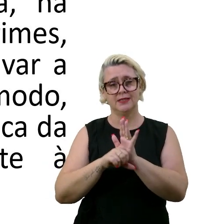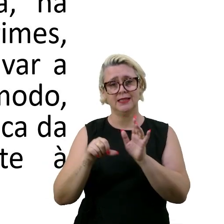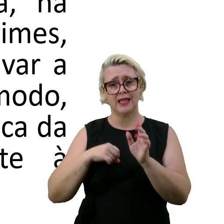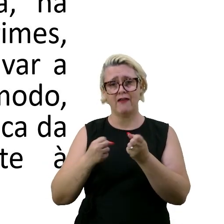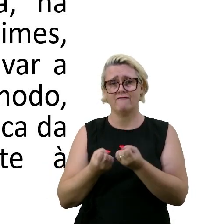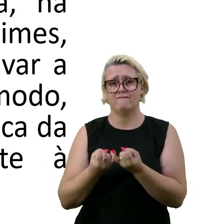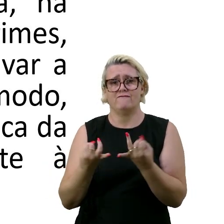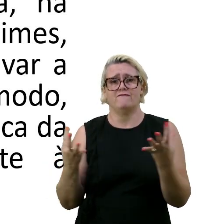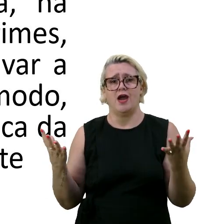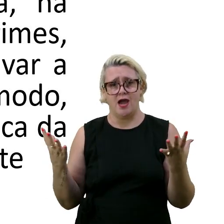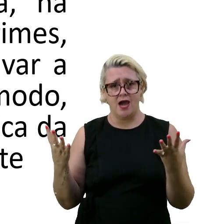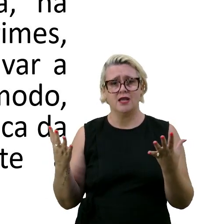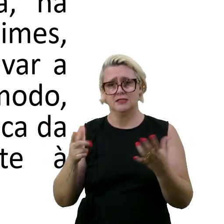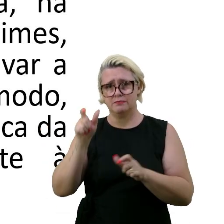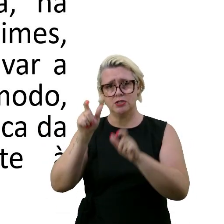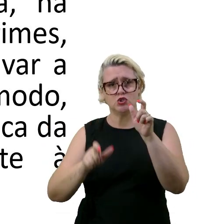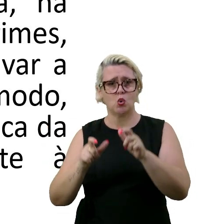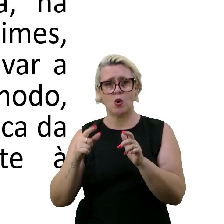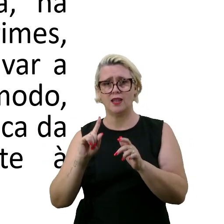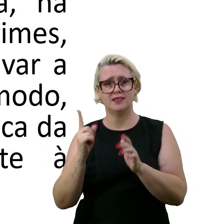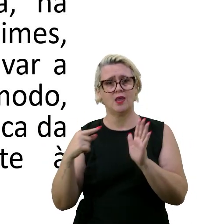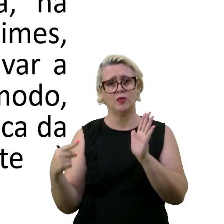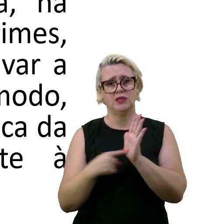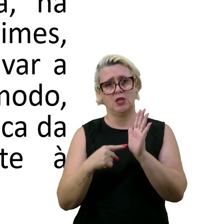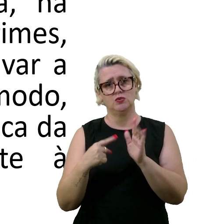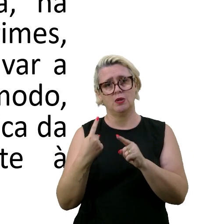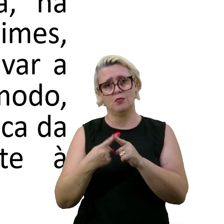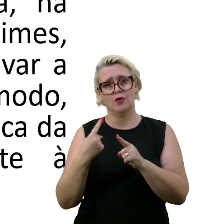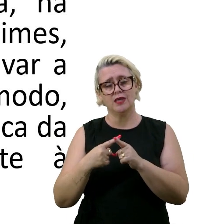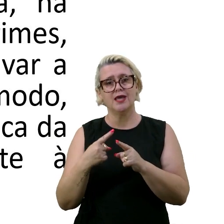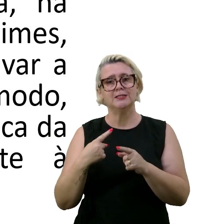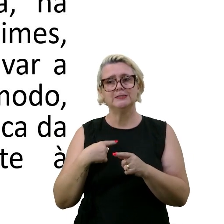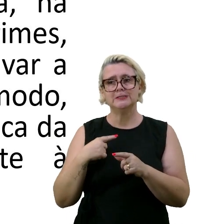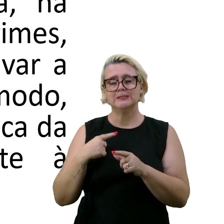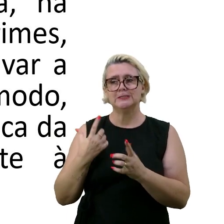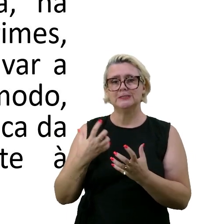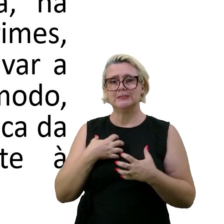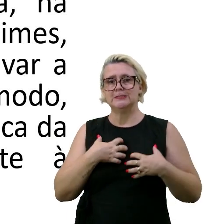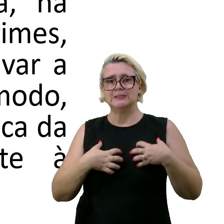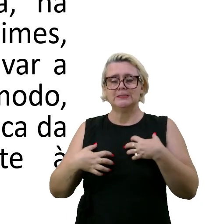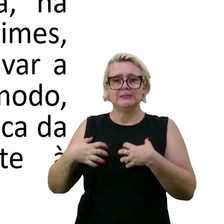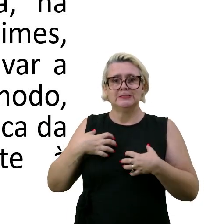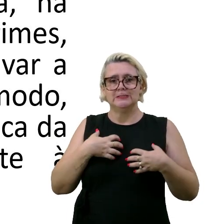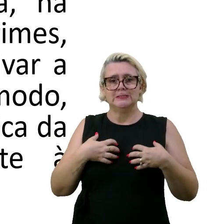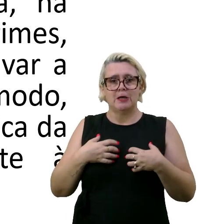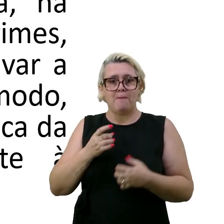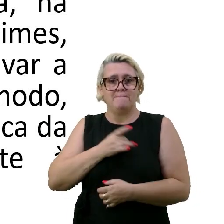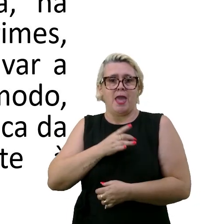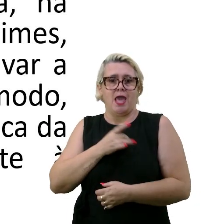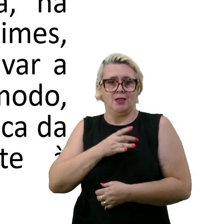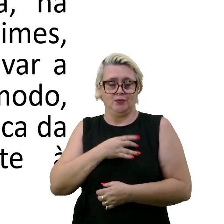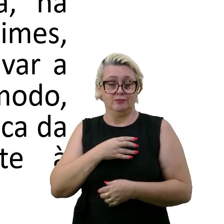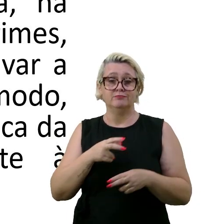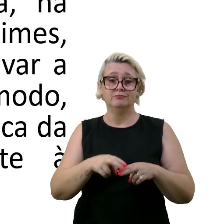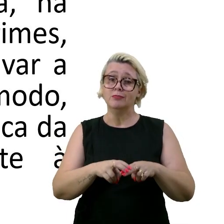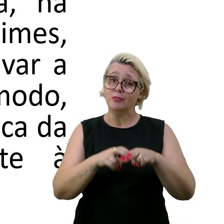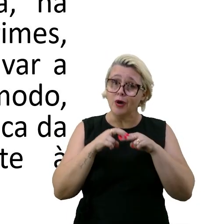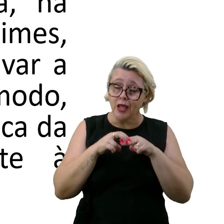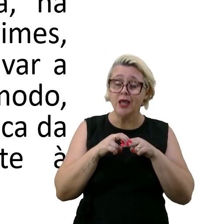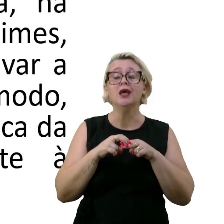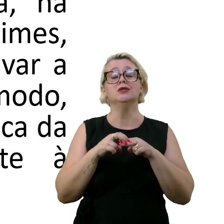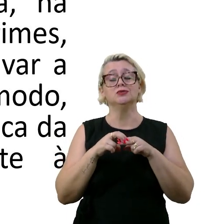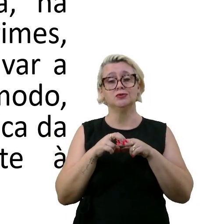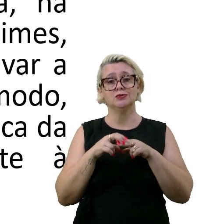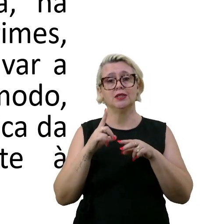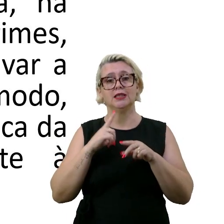que deixam de efetivar a denúncia por serem intimidadas. Desse modo,